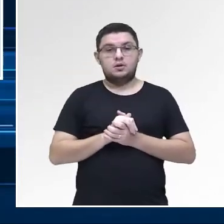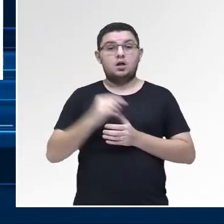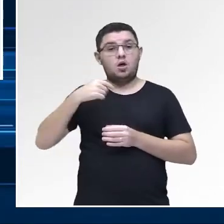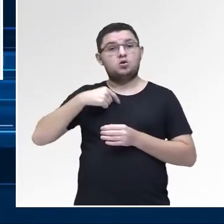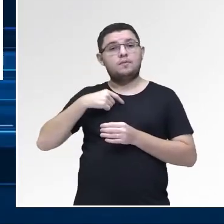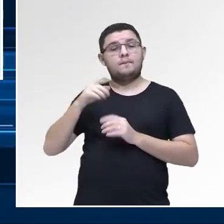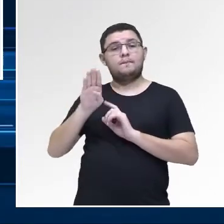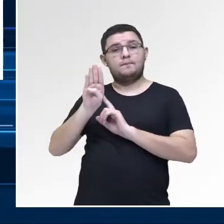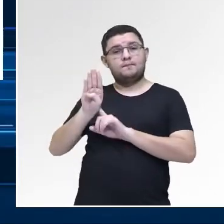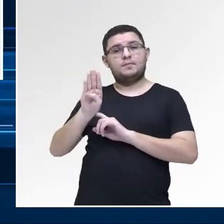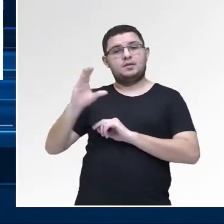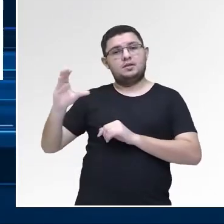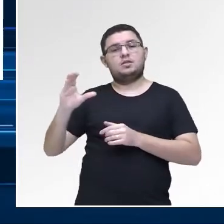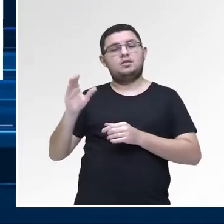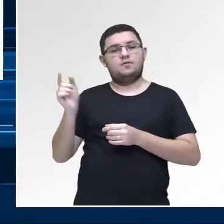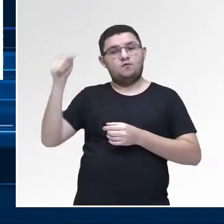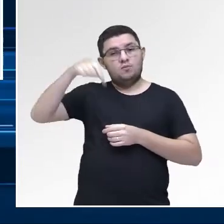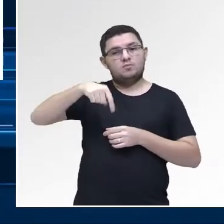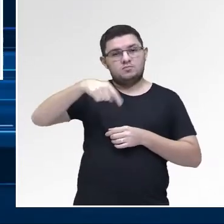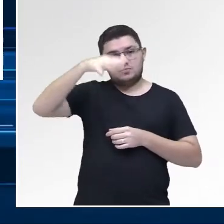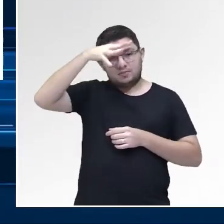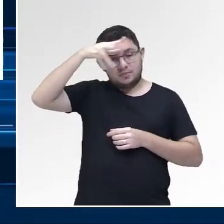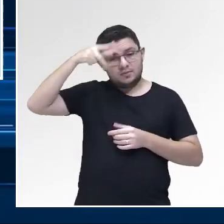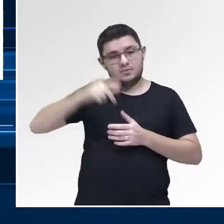Amazonas mesmo.